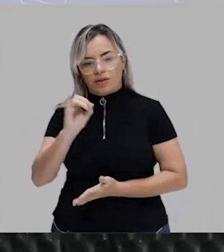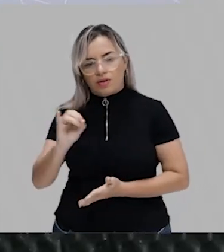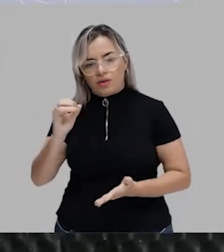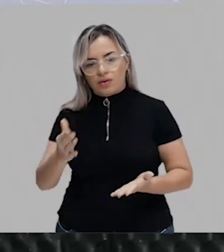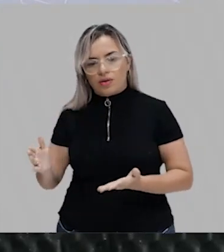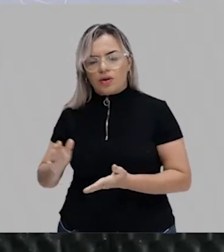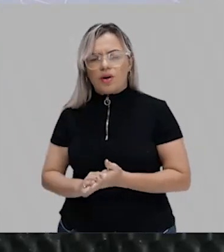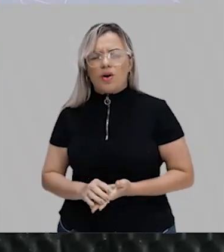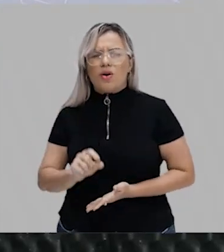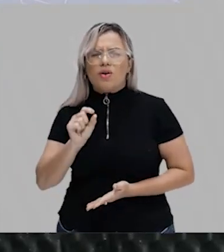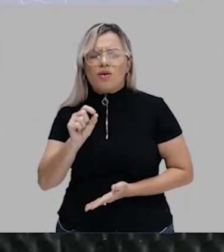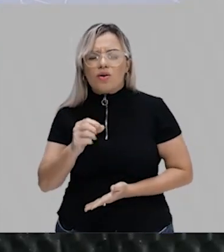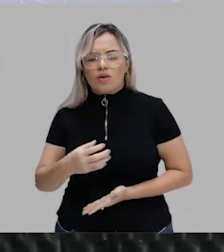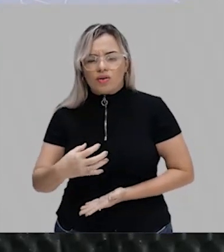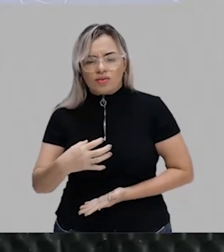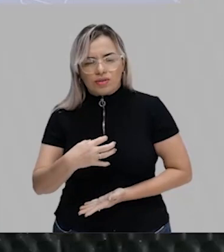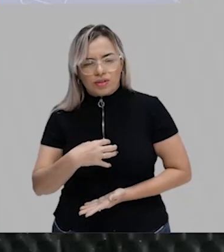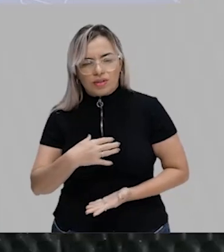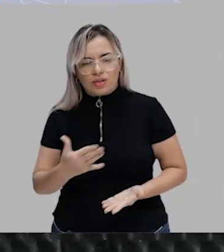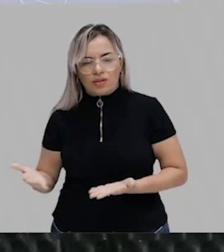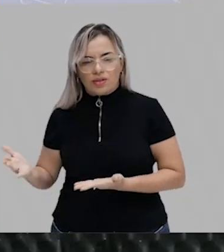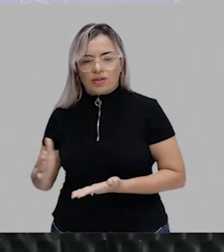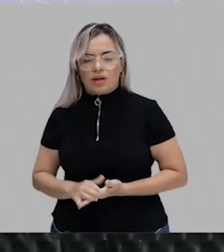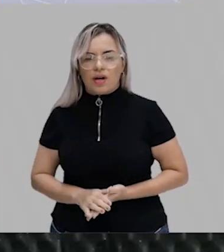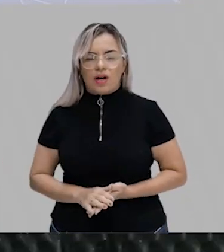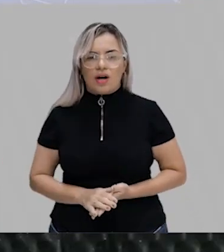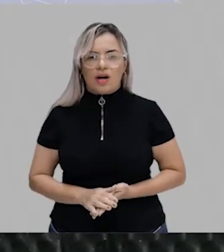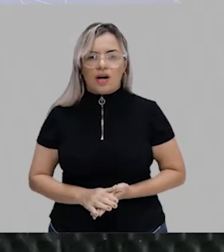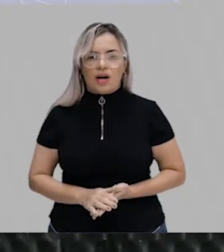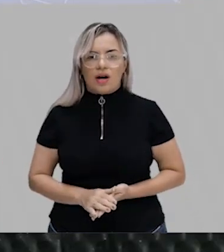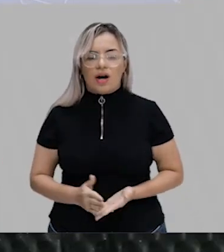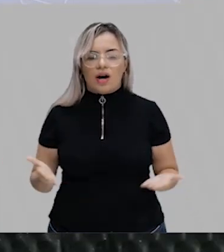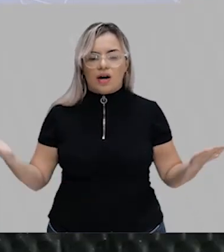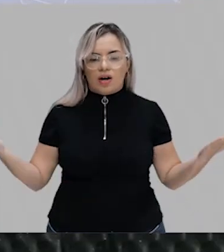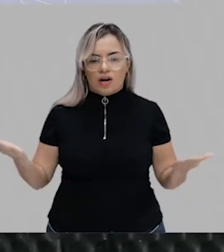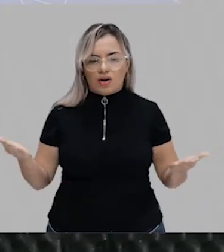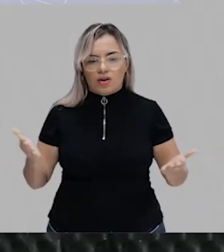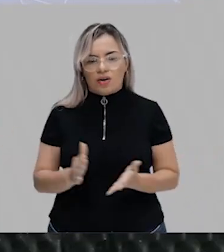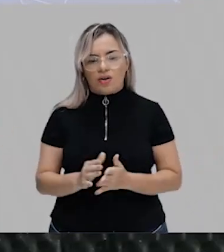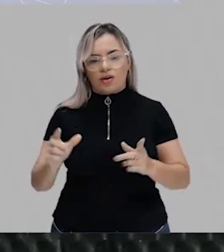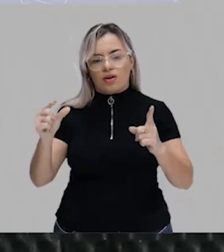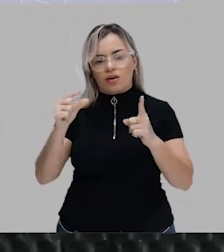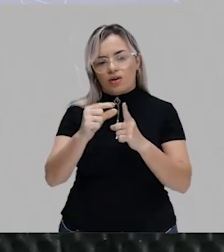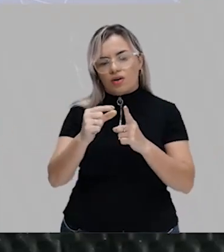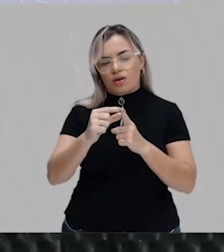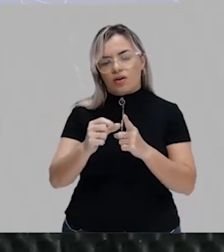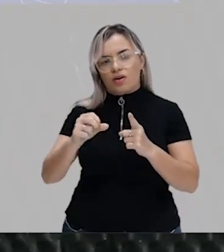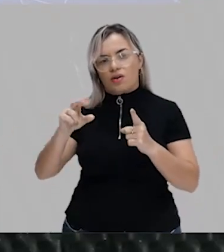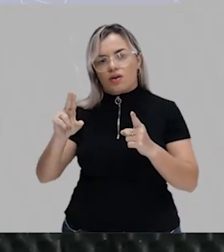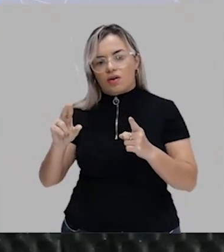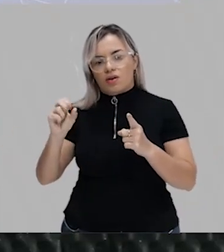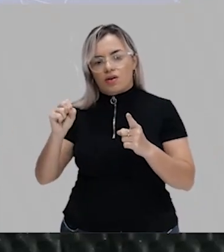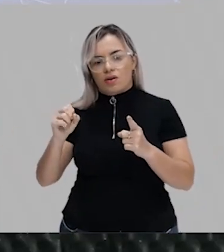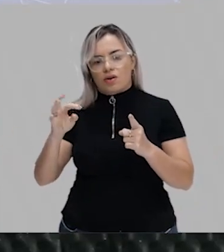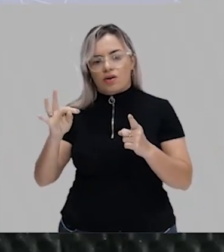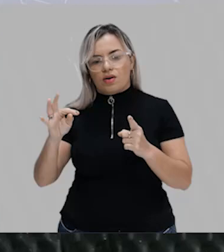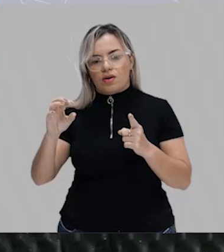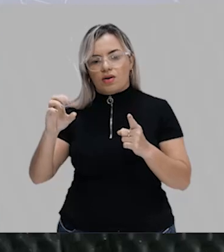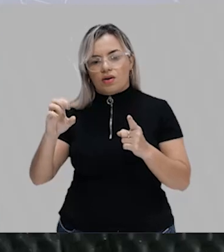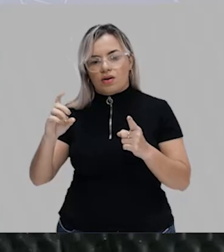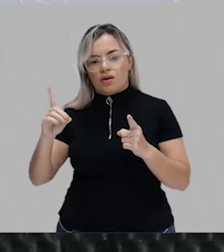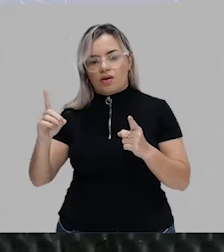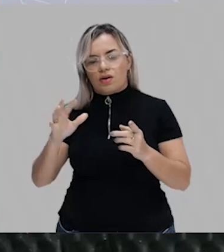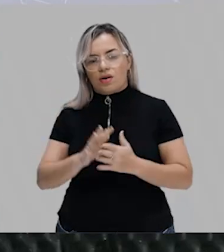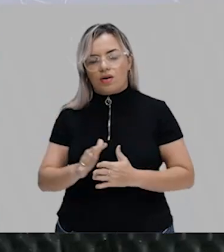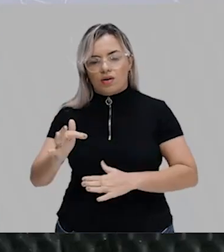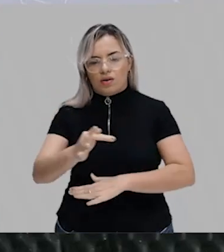está você? Né? Usted, que nós já falamos que é formal. Então, como eu utilizaria o usted? Buenos dias,